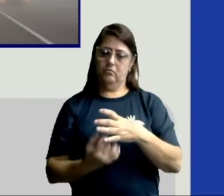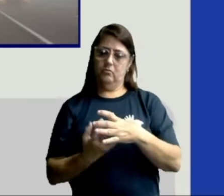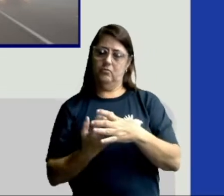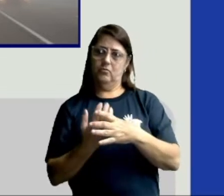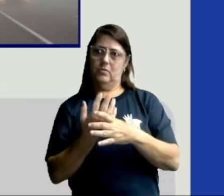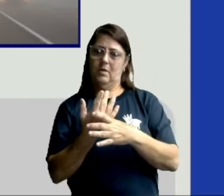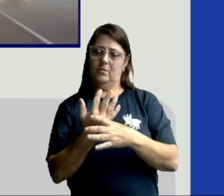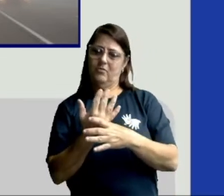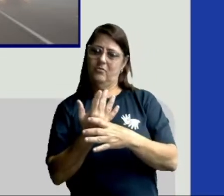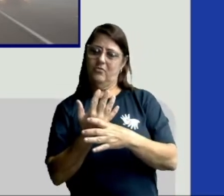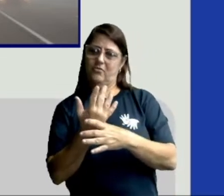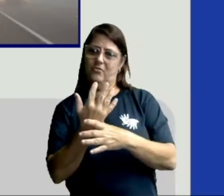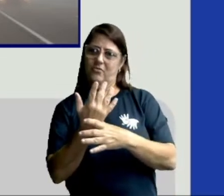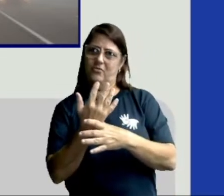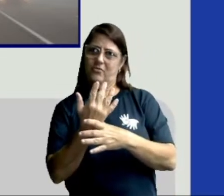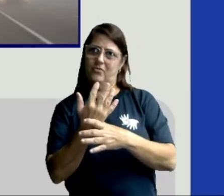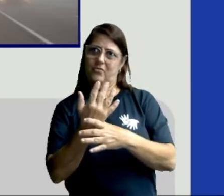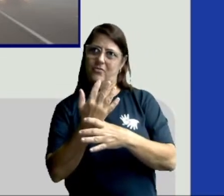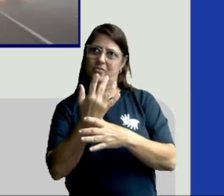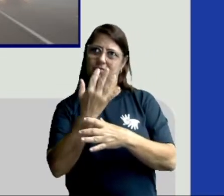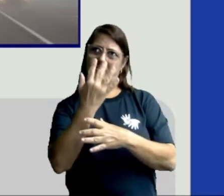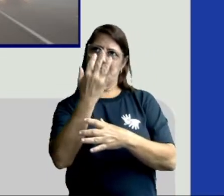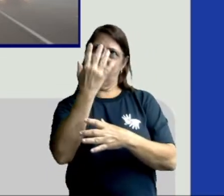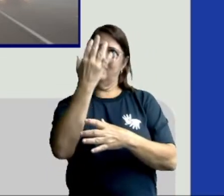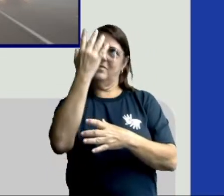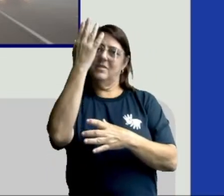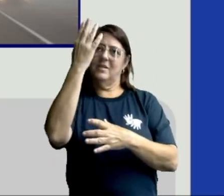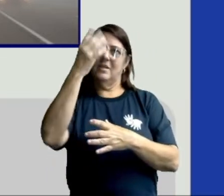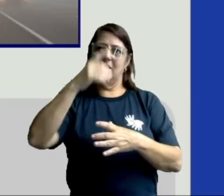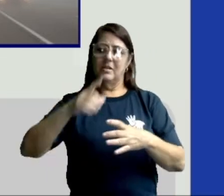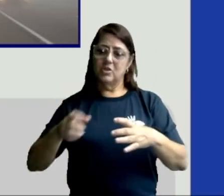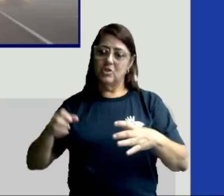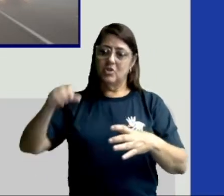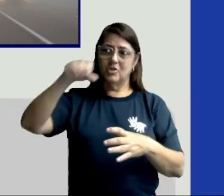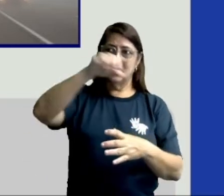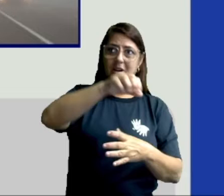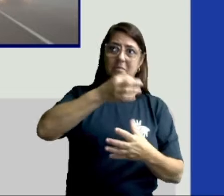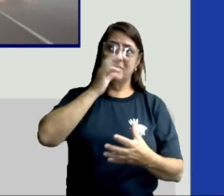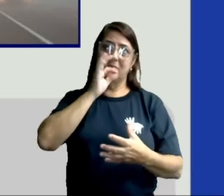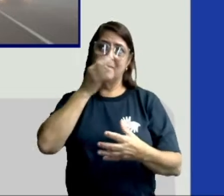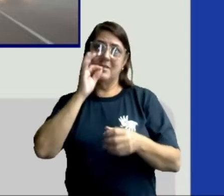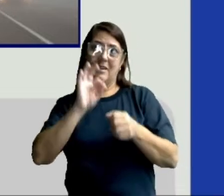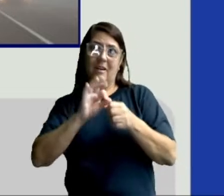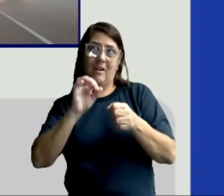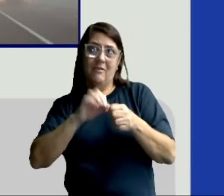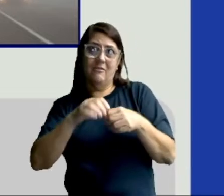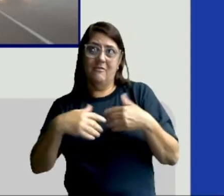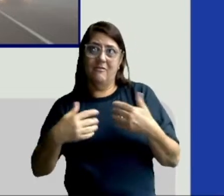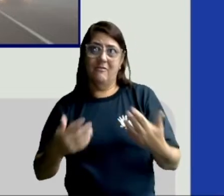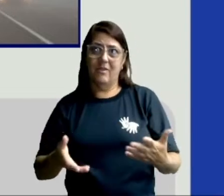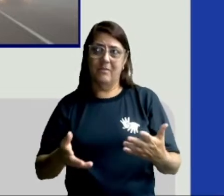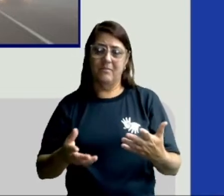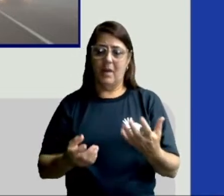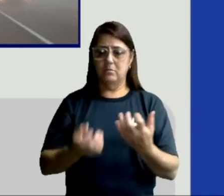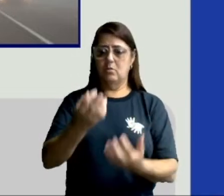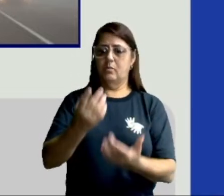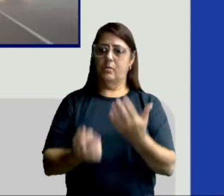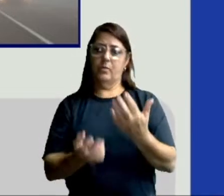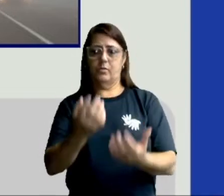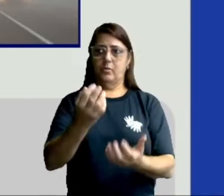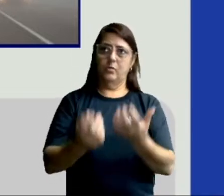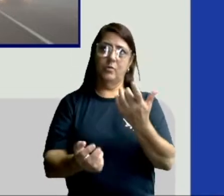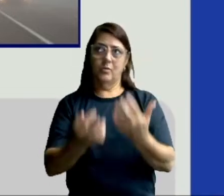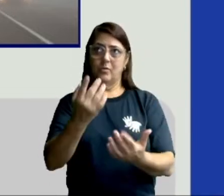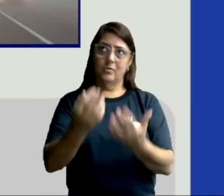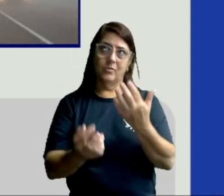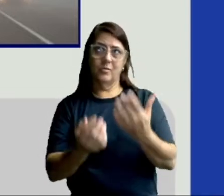quando a gente coloca lá a água para ferver, Por exemplo, na chaleira, e em um determinado momento a água vai começar a ferver, E